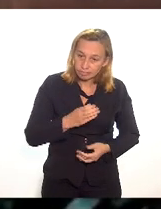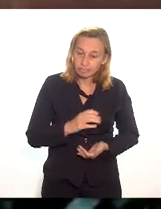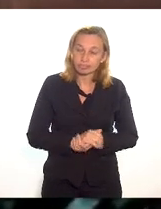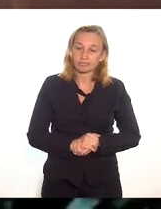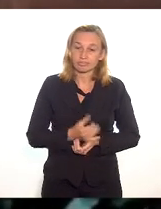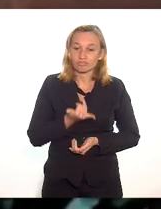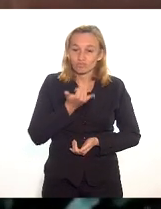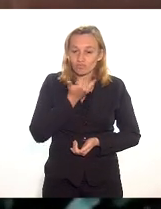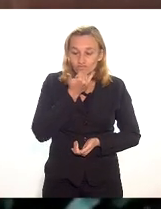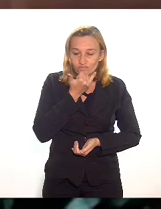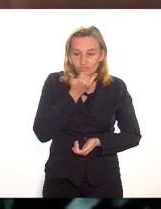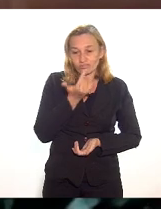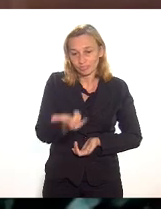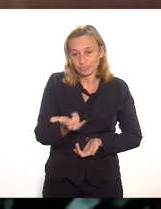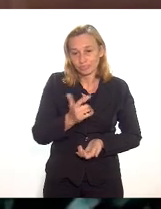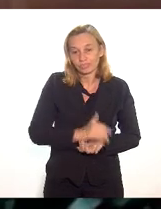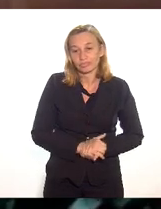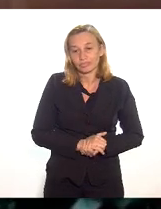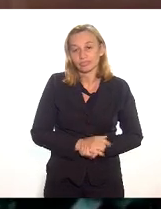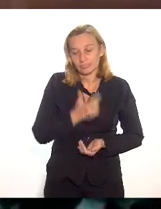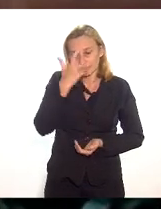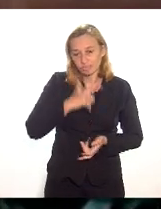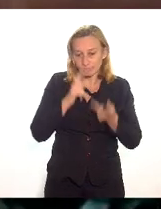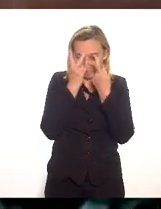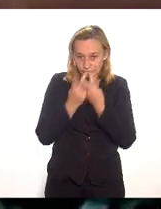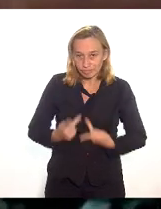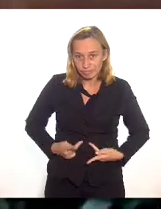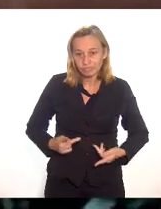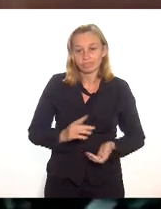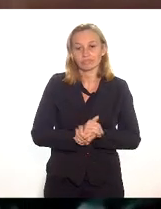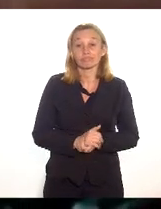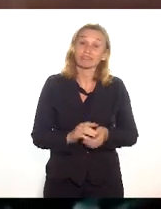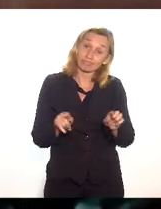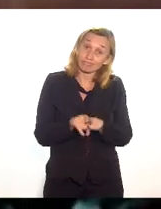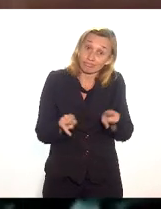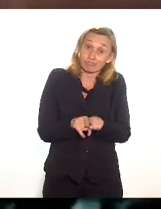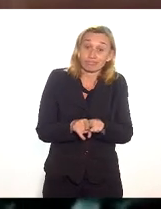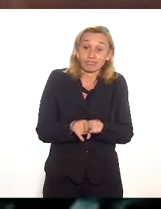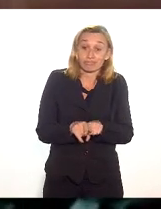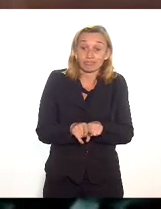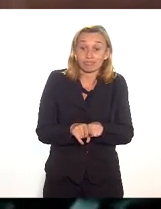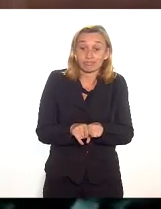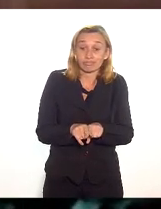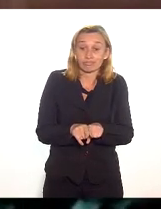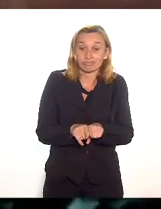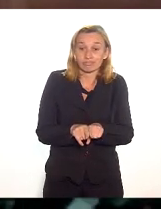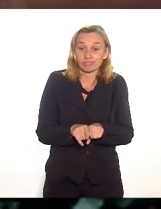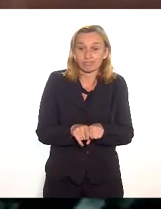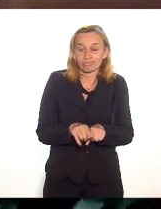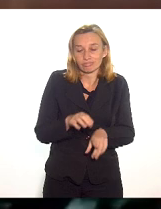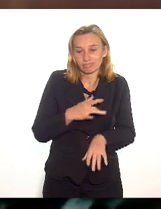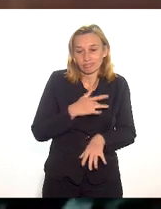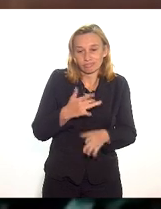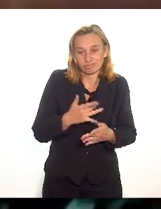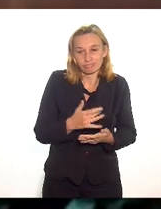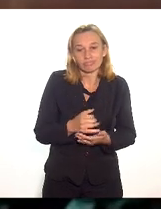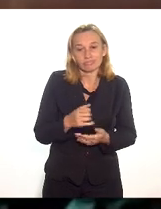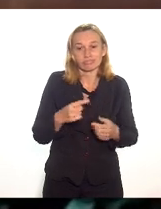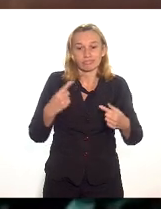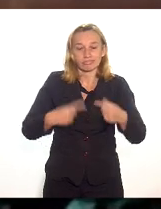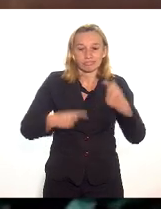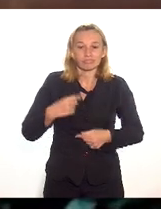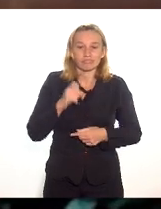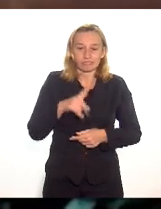desculpar, mas somos seres humanos e também afeitos às paixões. A política também é uma